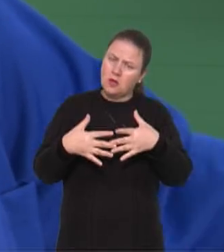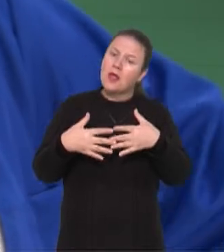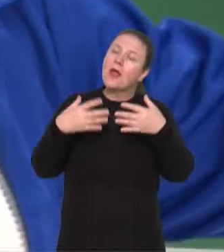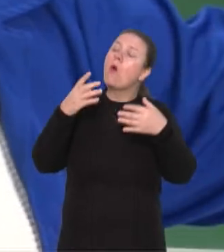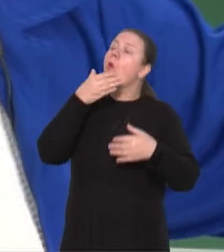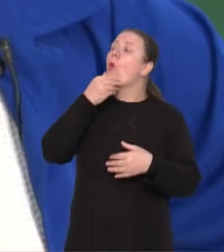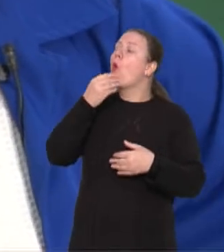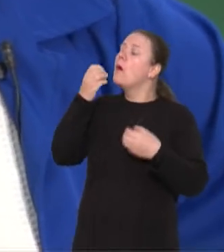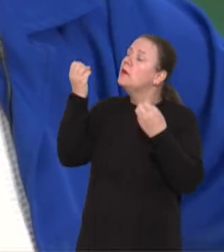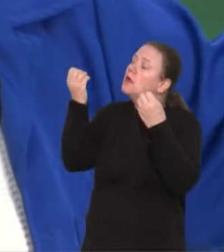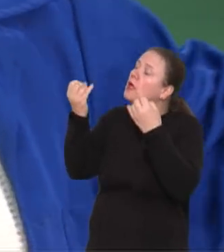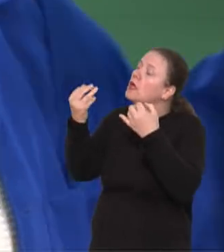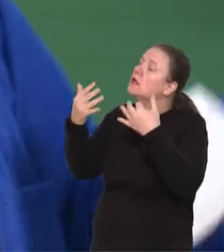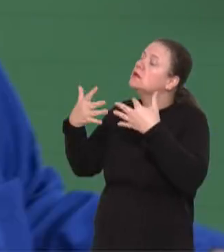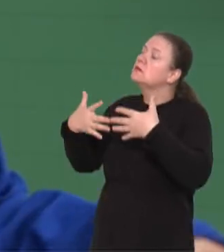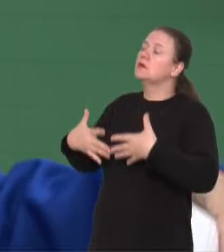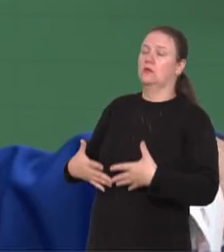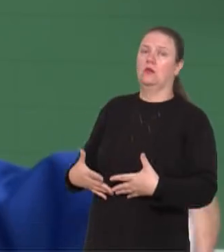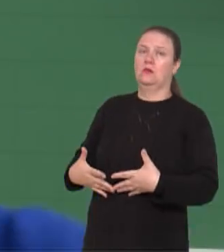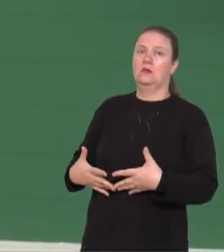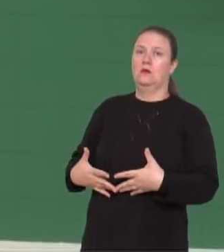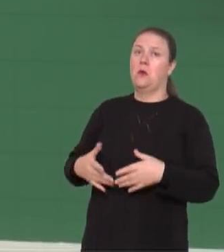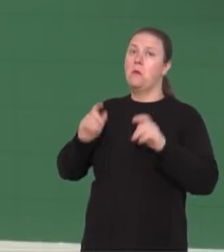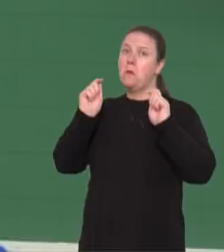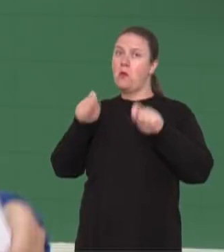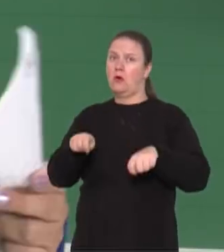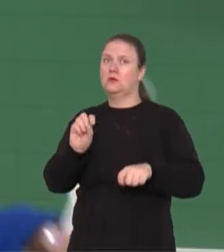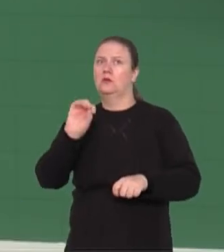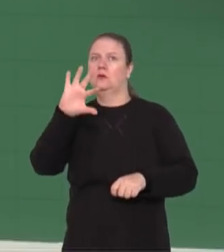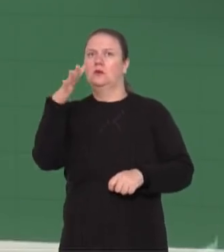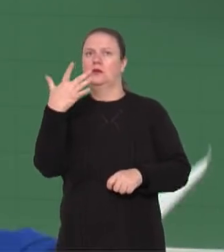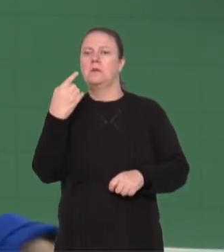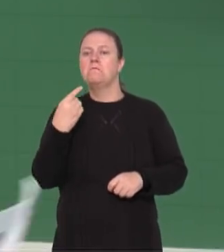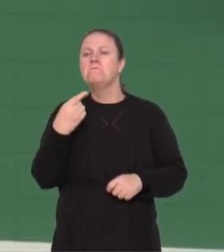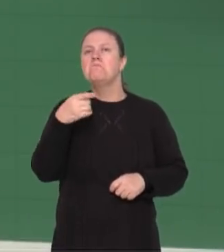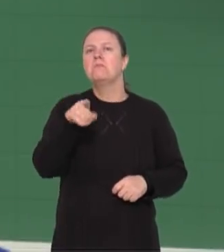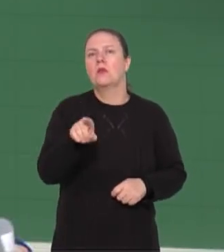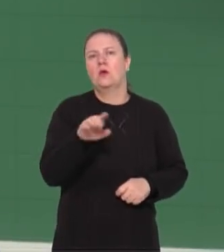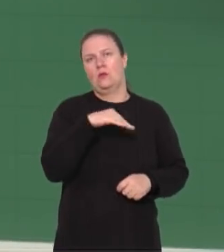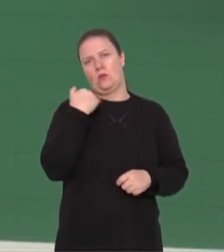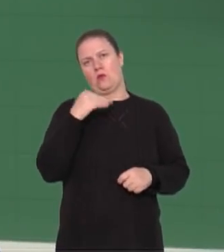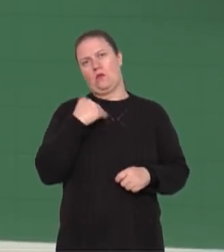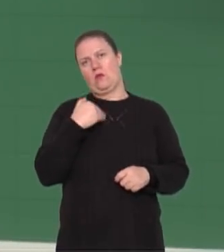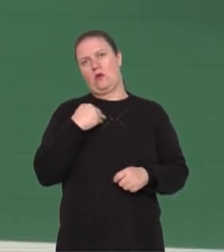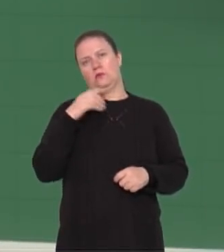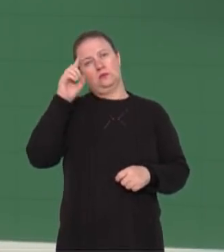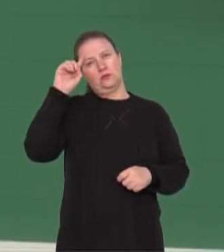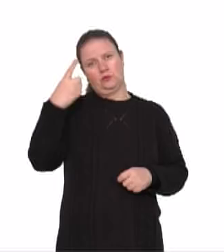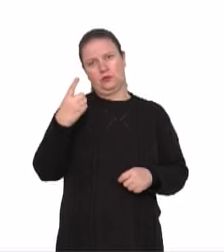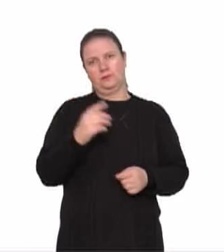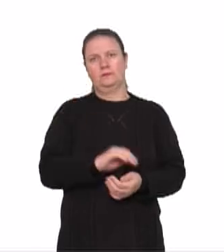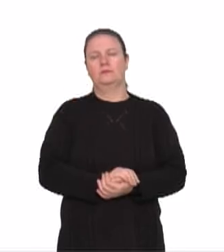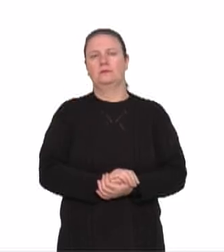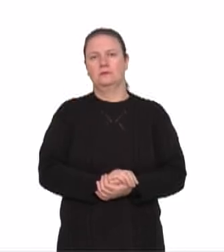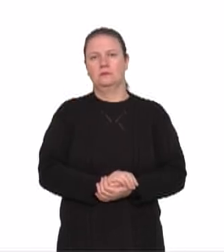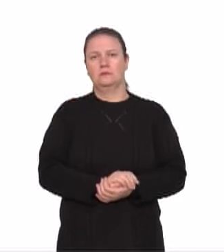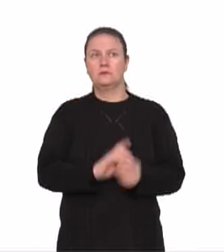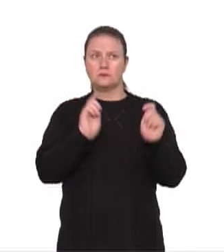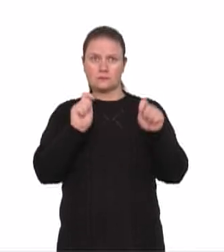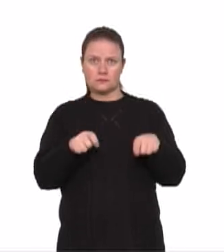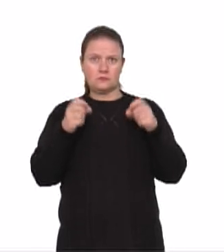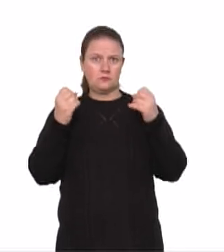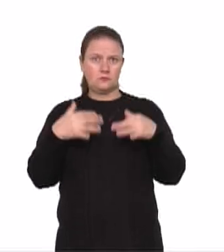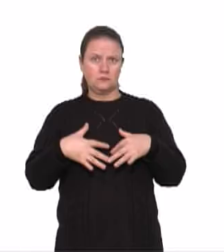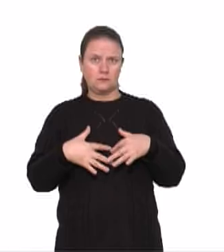avançando, chegaremos aí a uma possibilidade de até 1.000 óbitos por dia ou até mais, como tem acontecido nos Estados Unidos. Posso dizer,